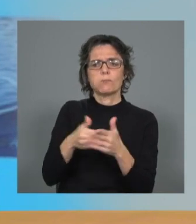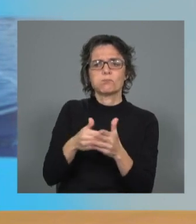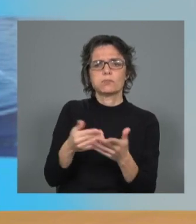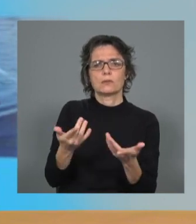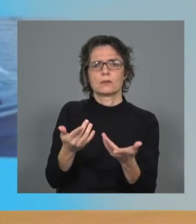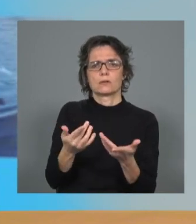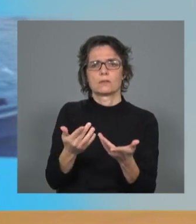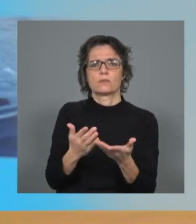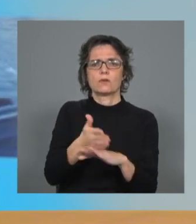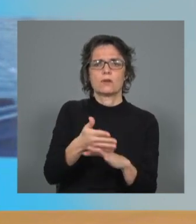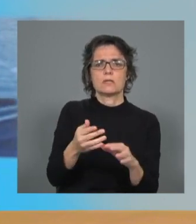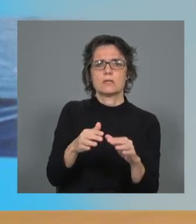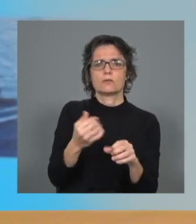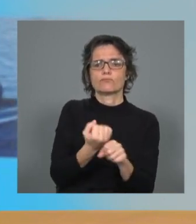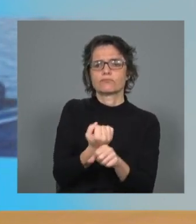aos serviços básicos